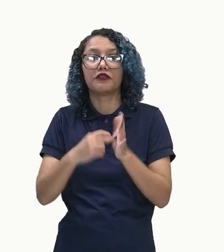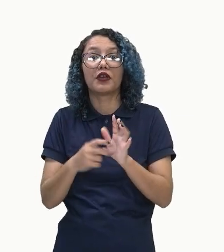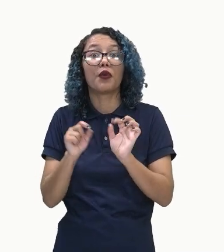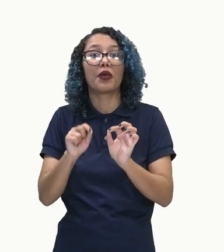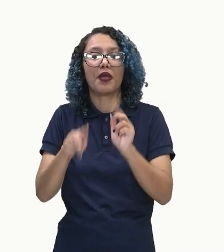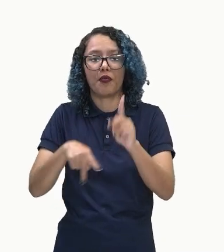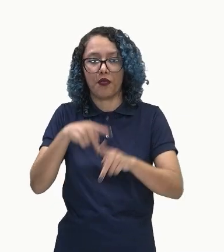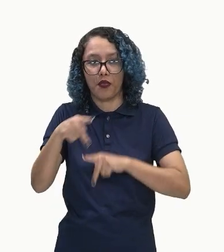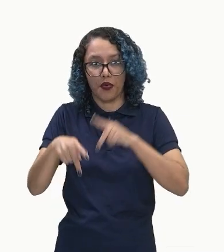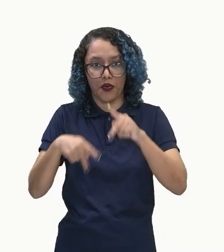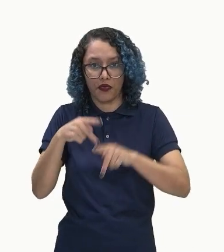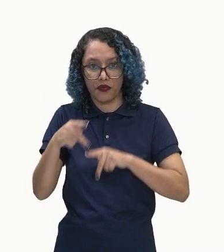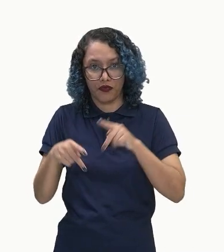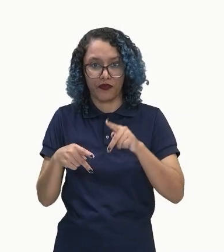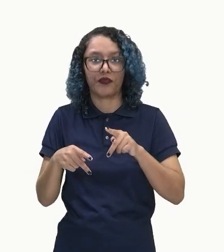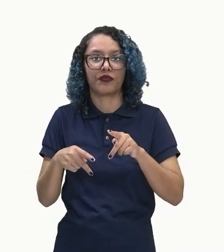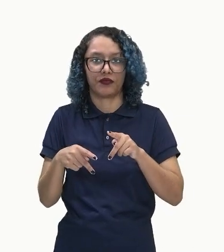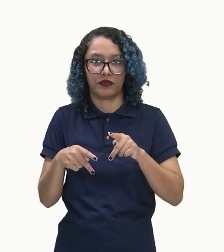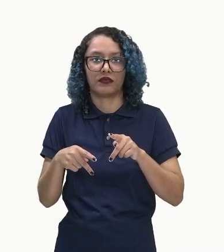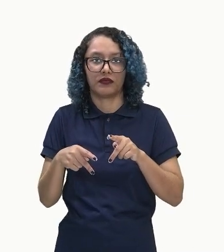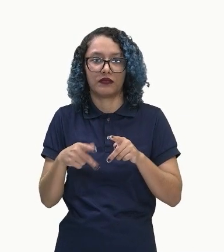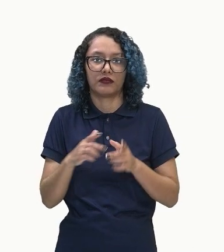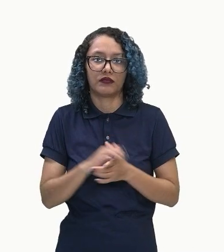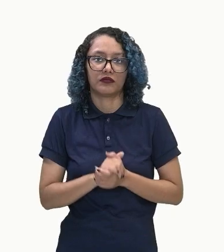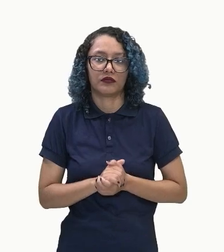palavrinha people, tá?